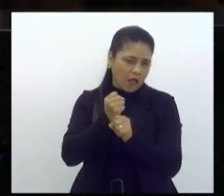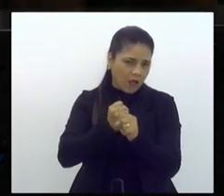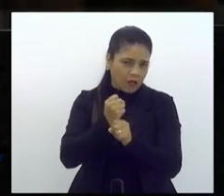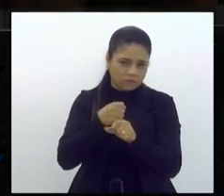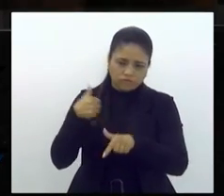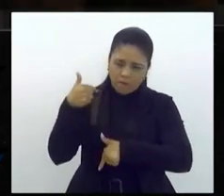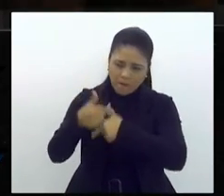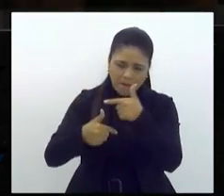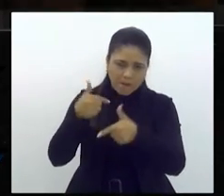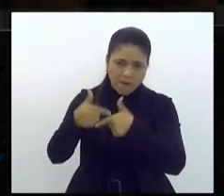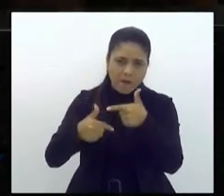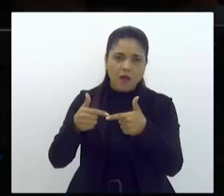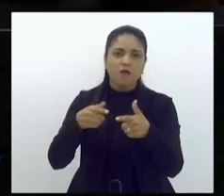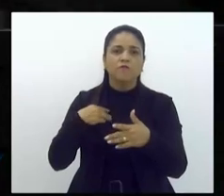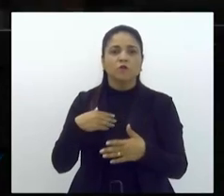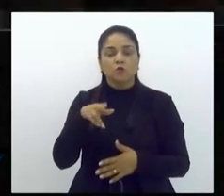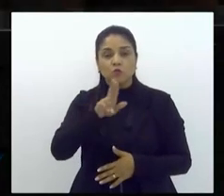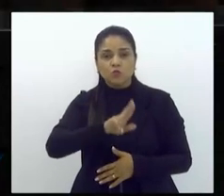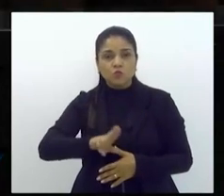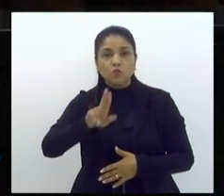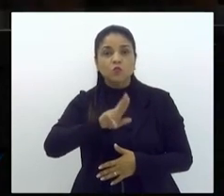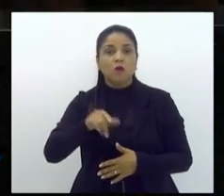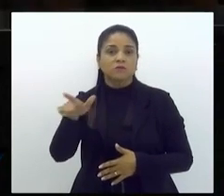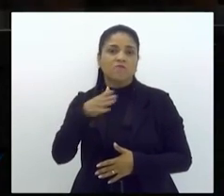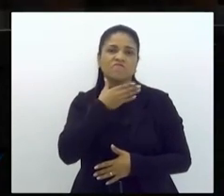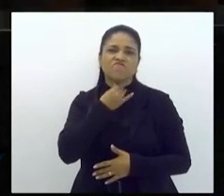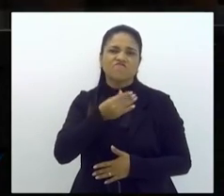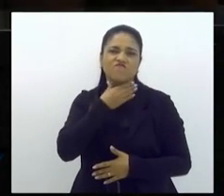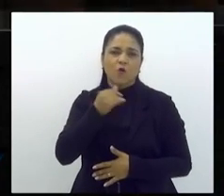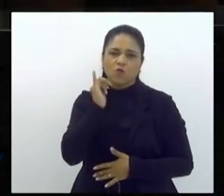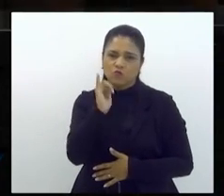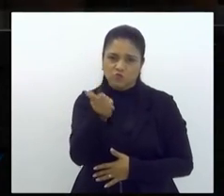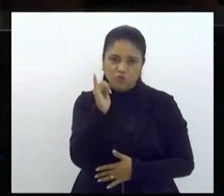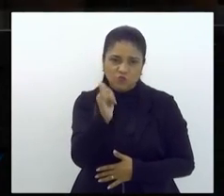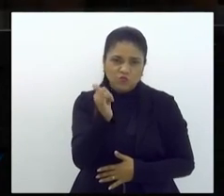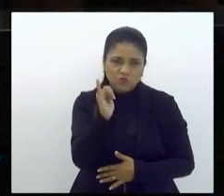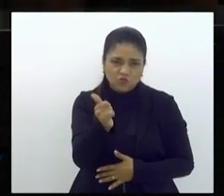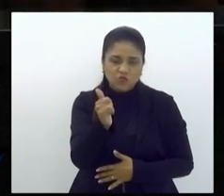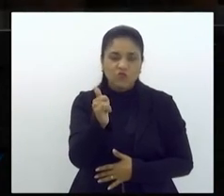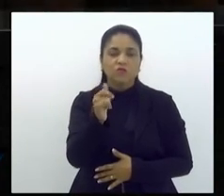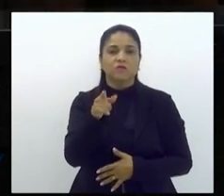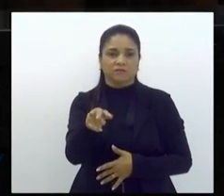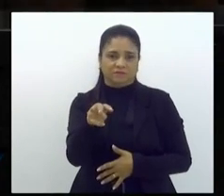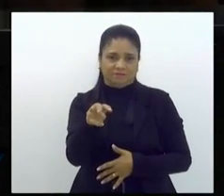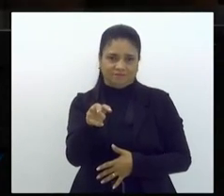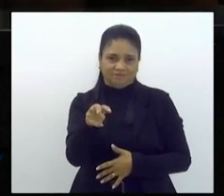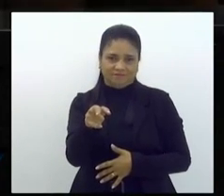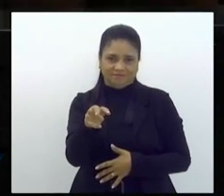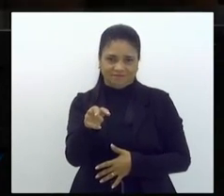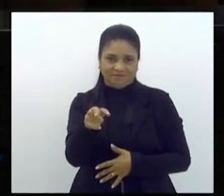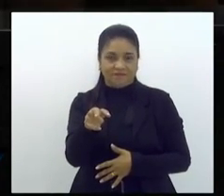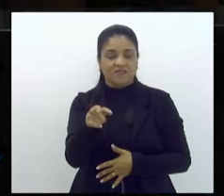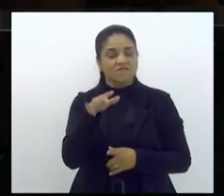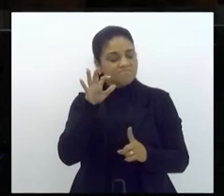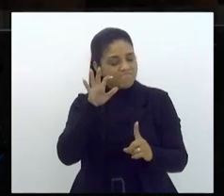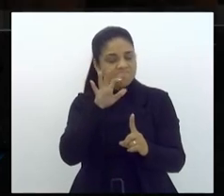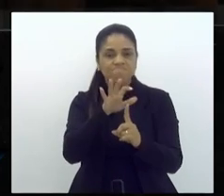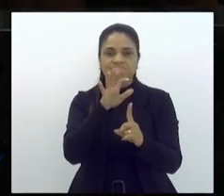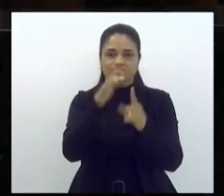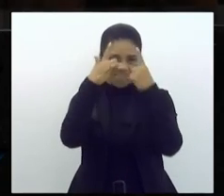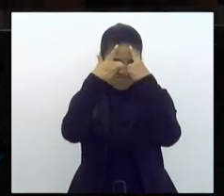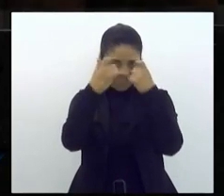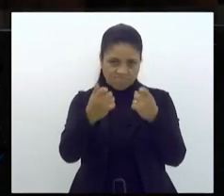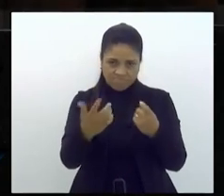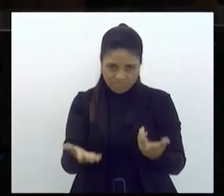nas fake News nas mentiras utilizadas por quem citou esse tipo de agressões que houve lá